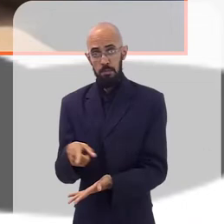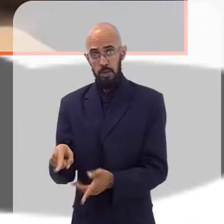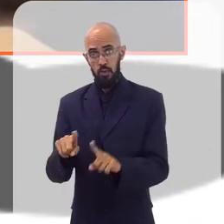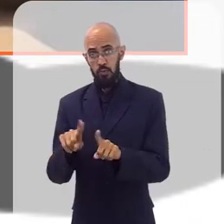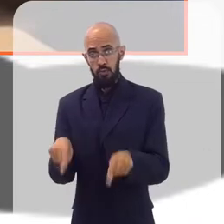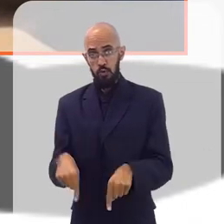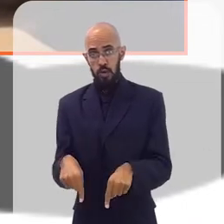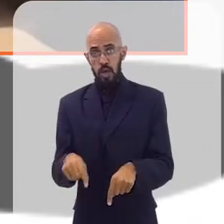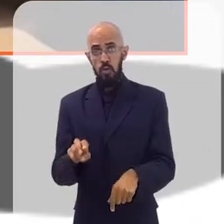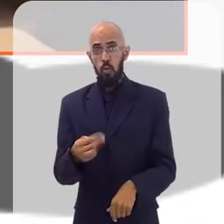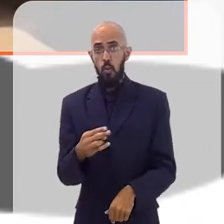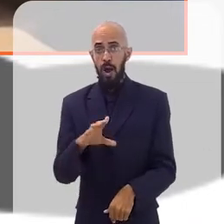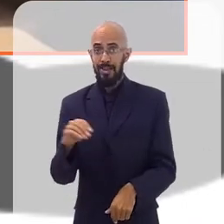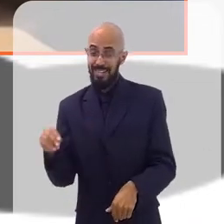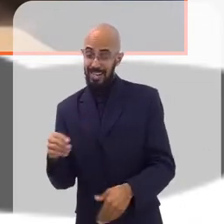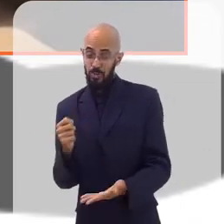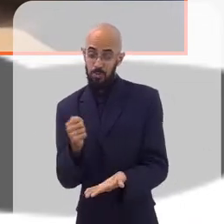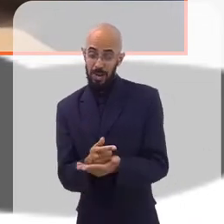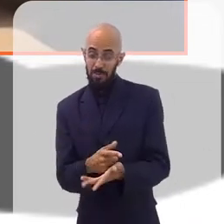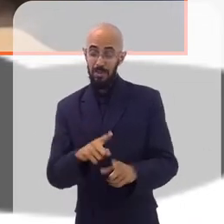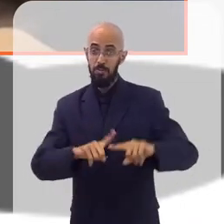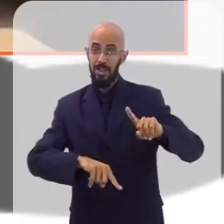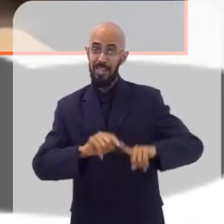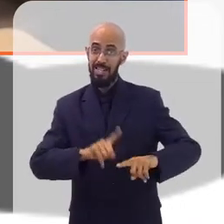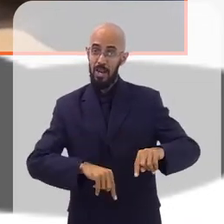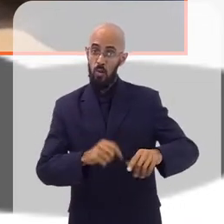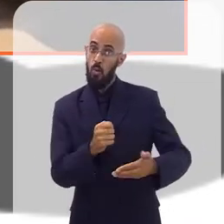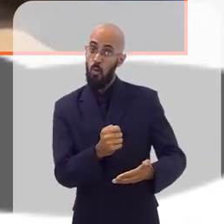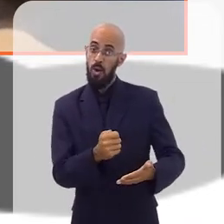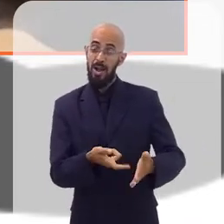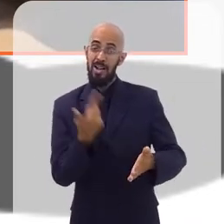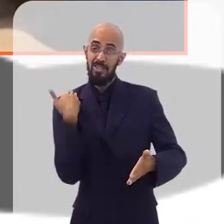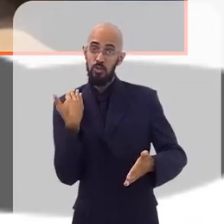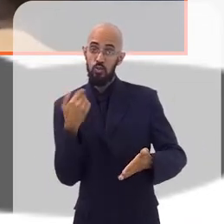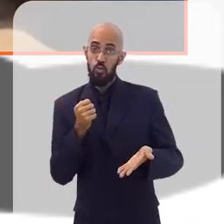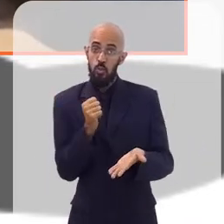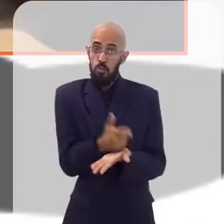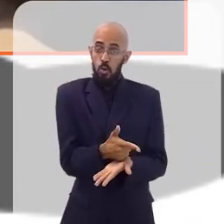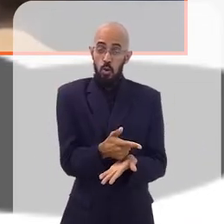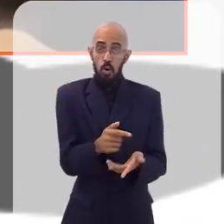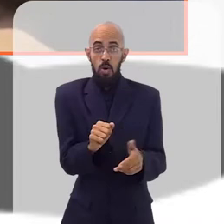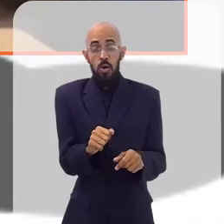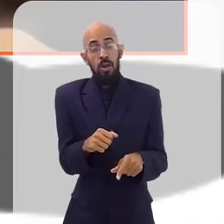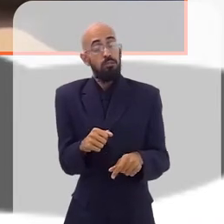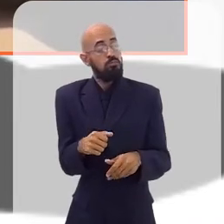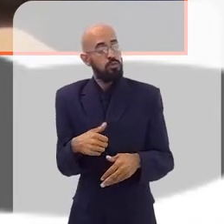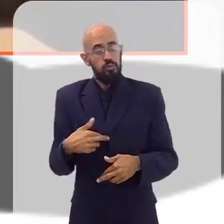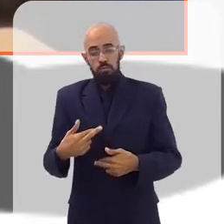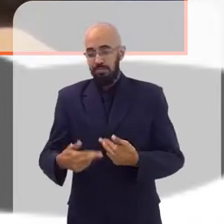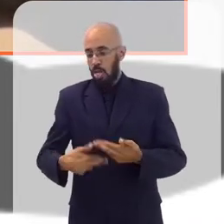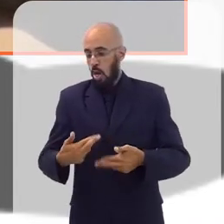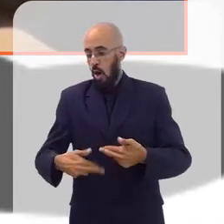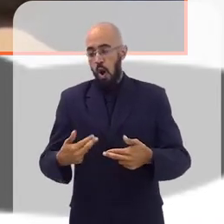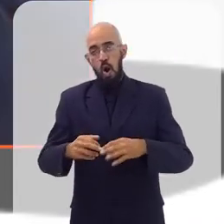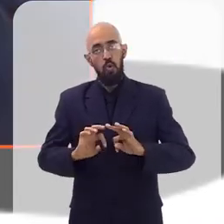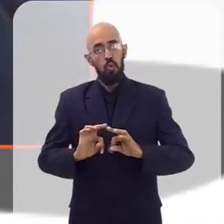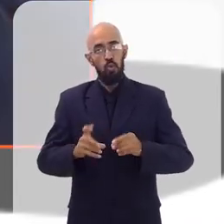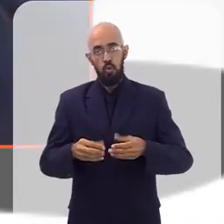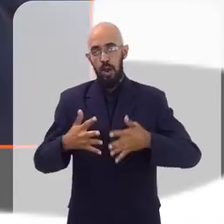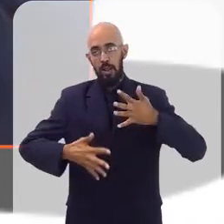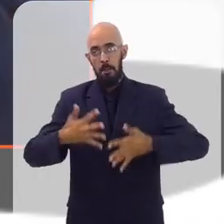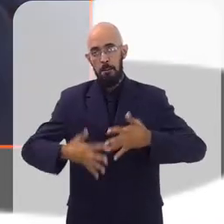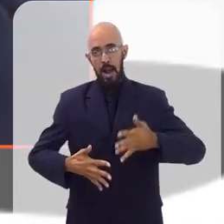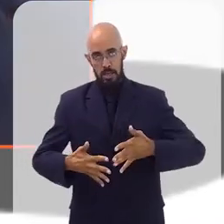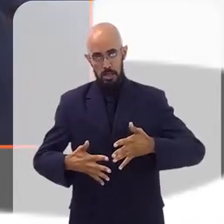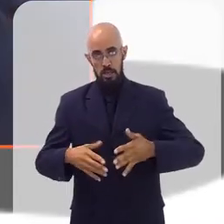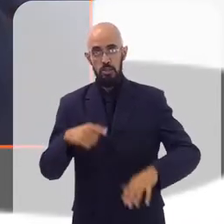do funcionário o atraso os seus fornecedores atrapalha todo aquele trabalho que desenvolve em e município